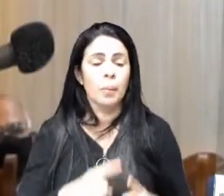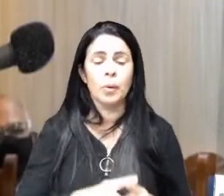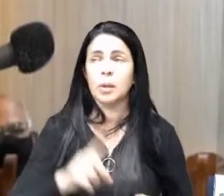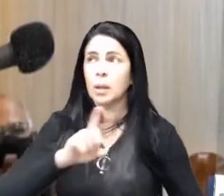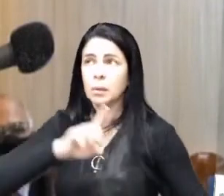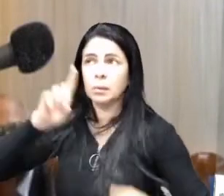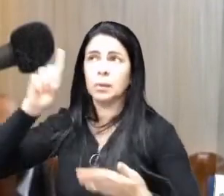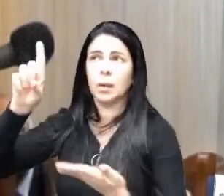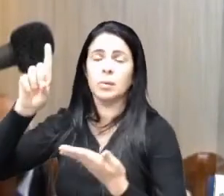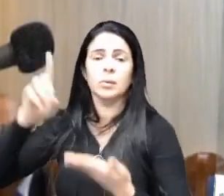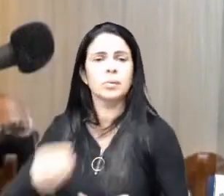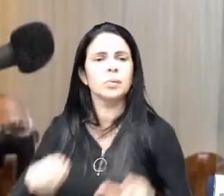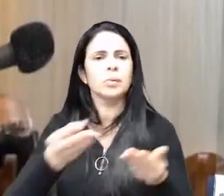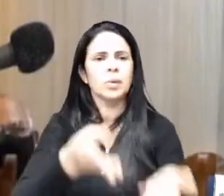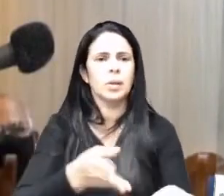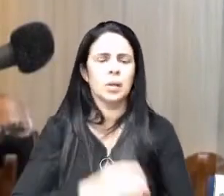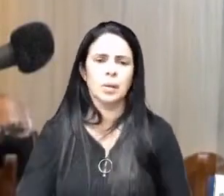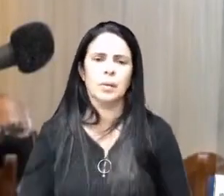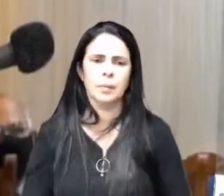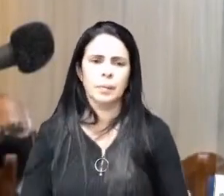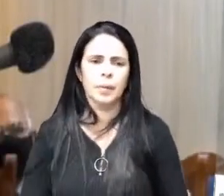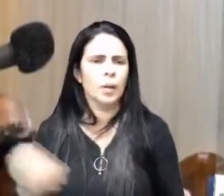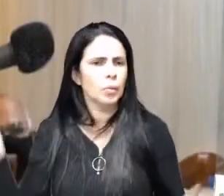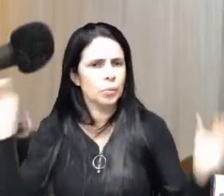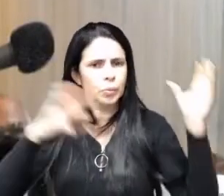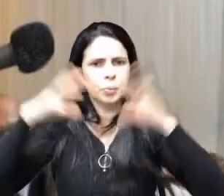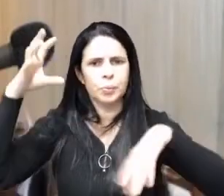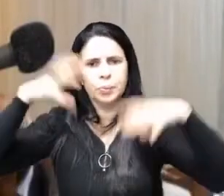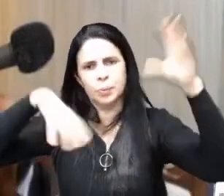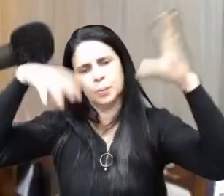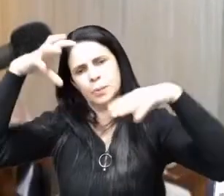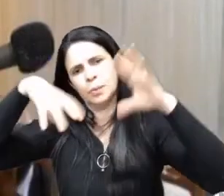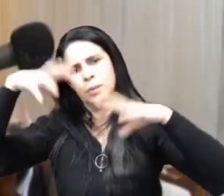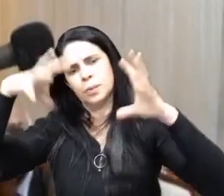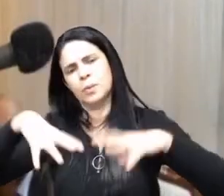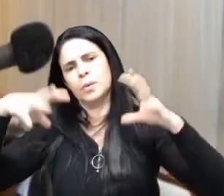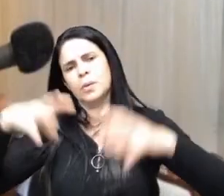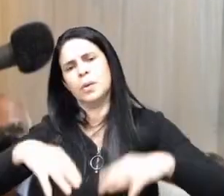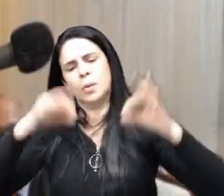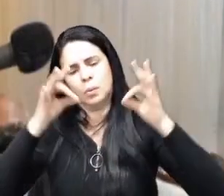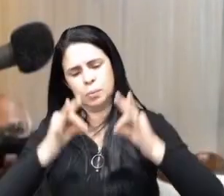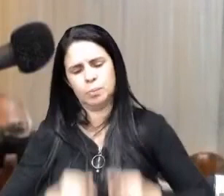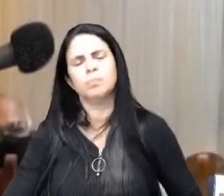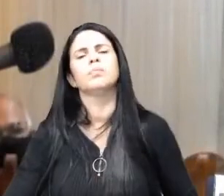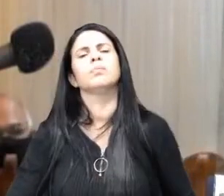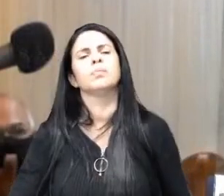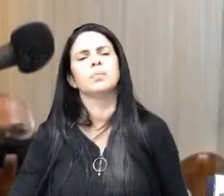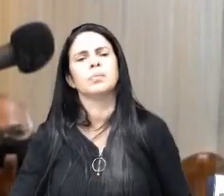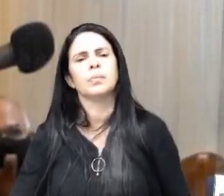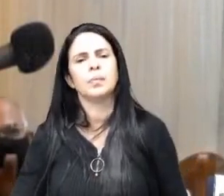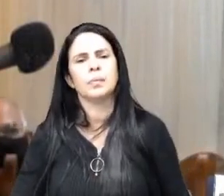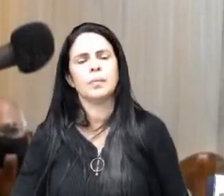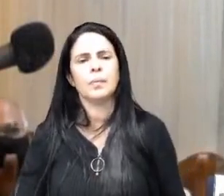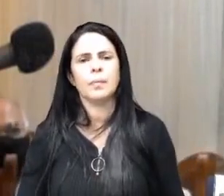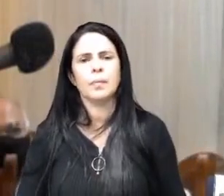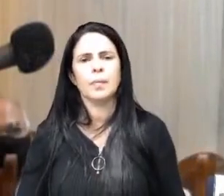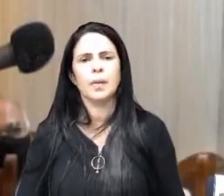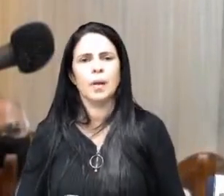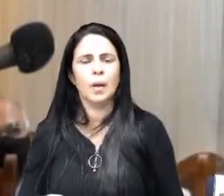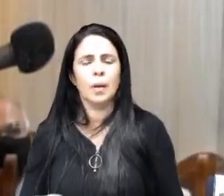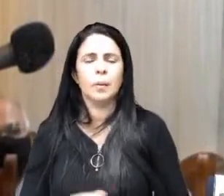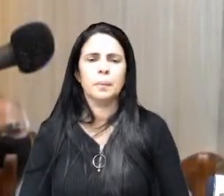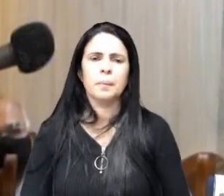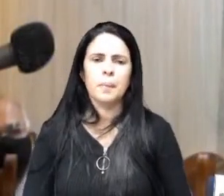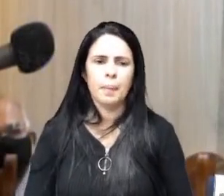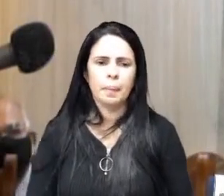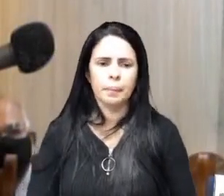dará a chuva. A justa medida, a chuva temporã, fará descer a